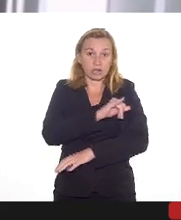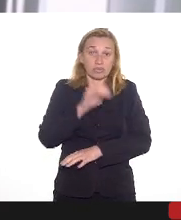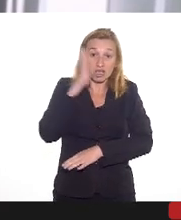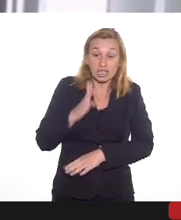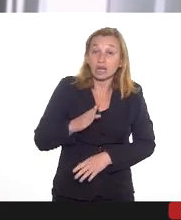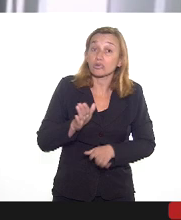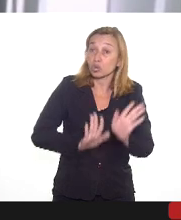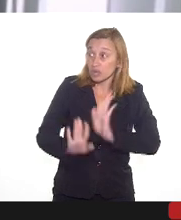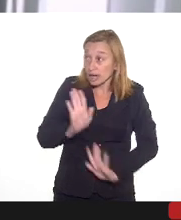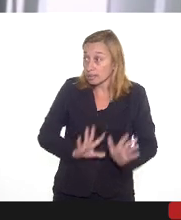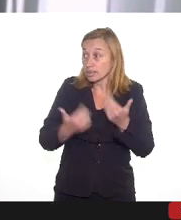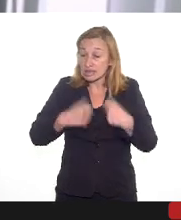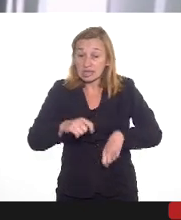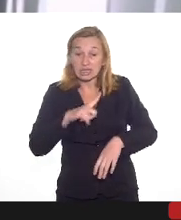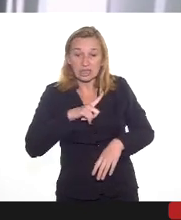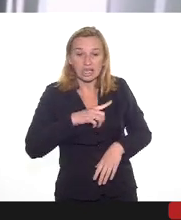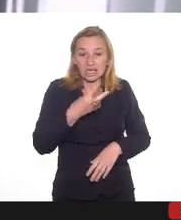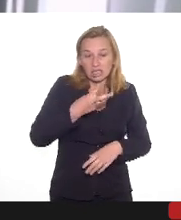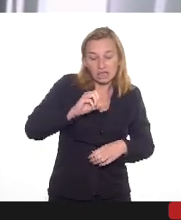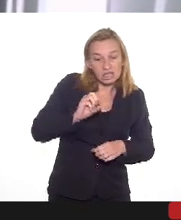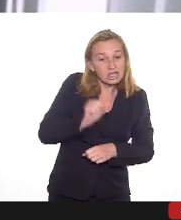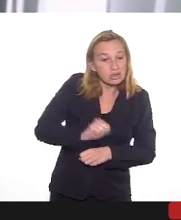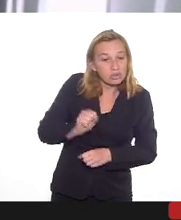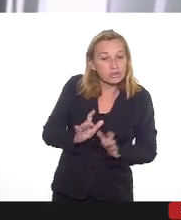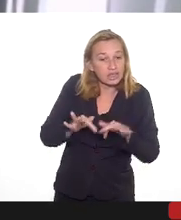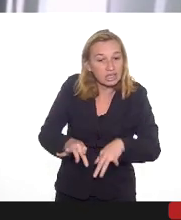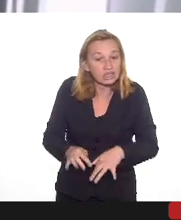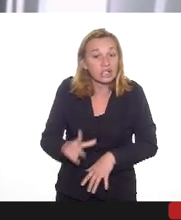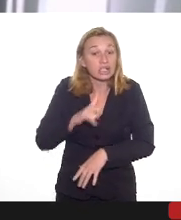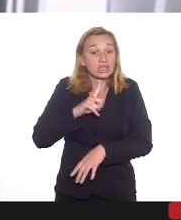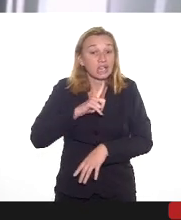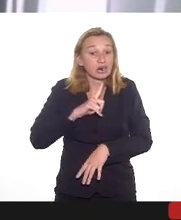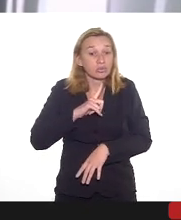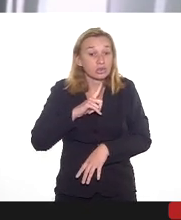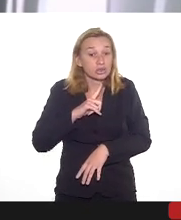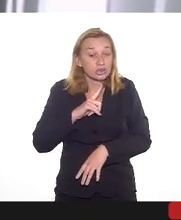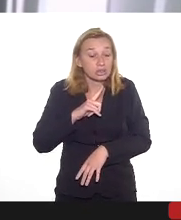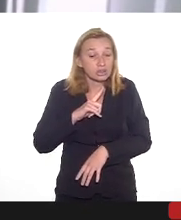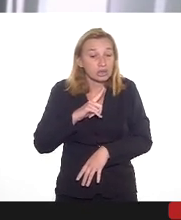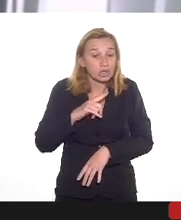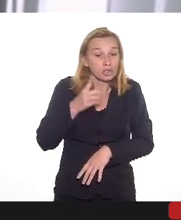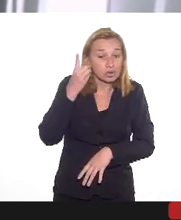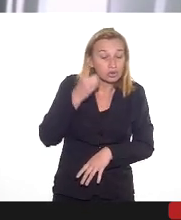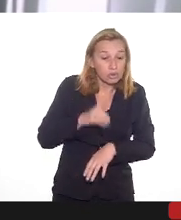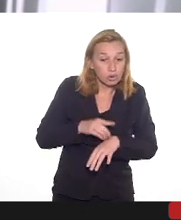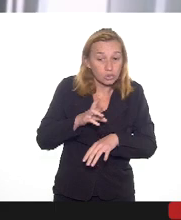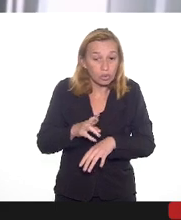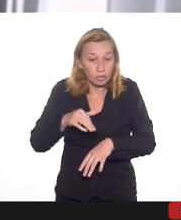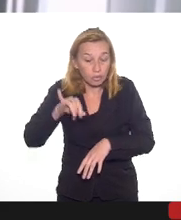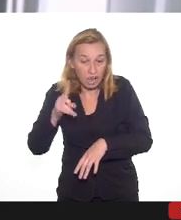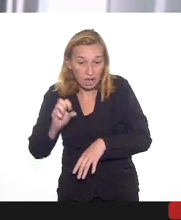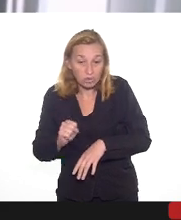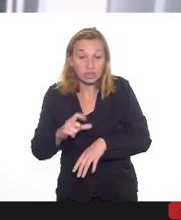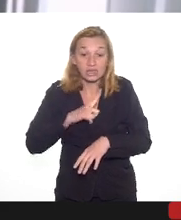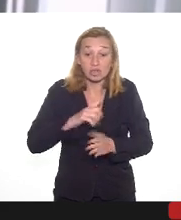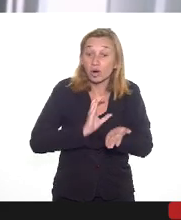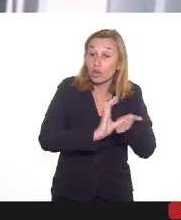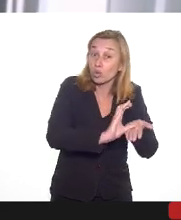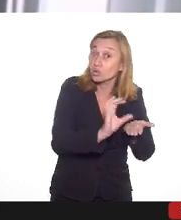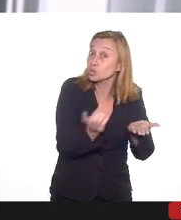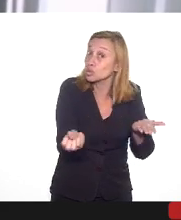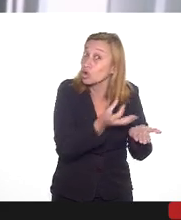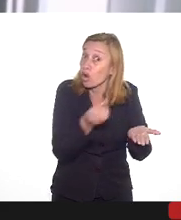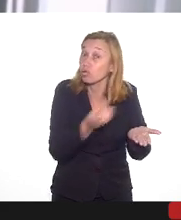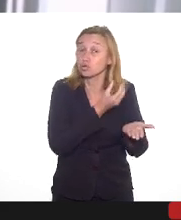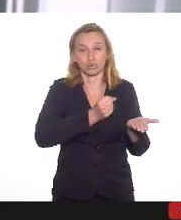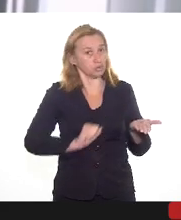até porque, em 30 segundos termino, Flávio, nós temos, doutor Marcos Vinícius, temos recursos novos. Eu quero lembrar que nós